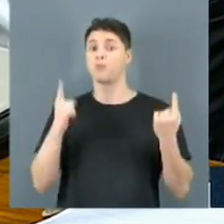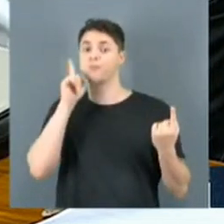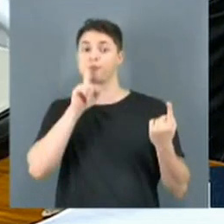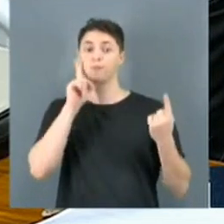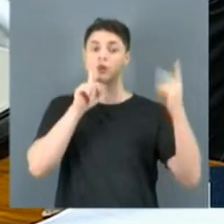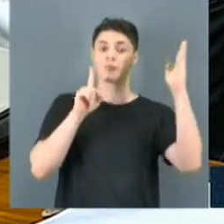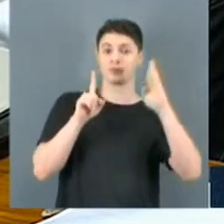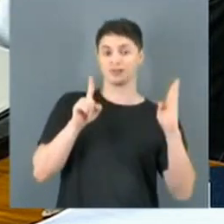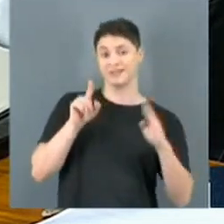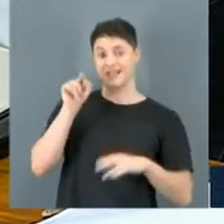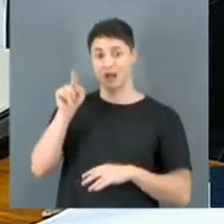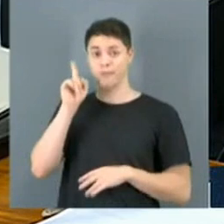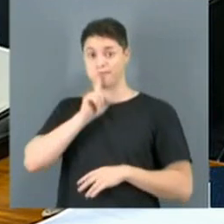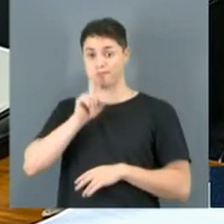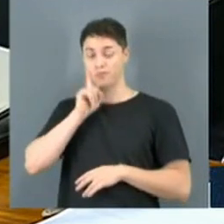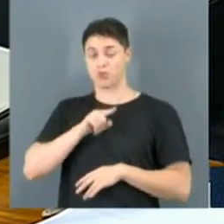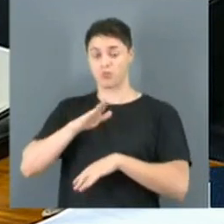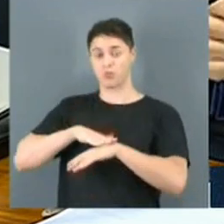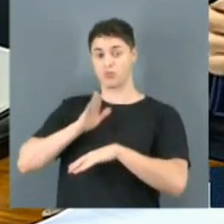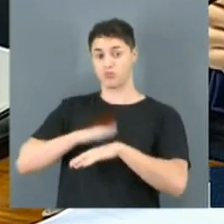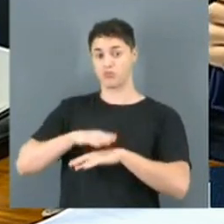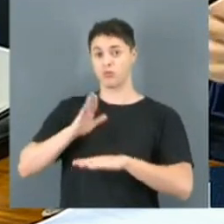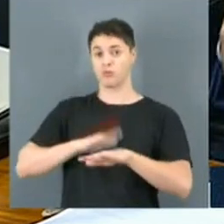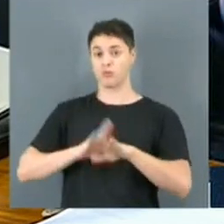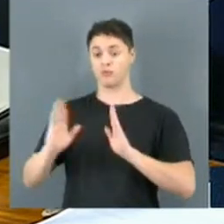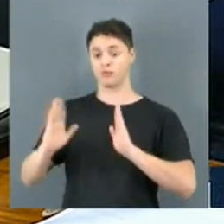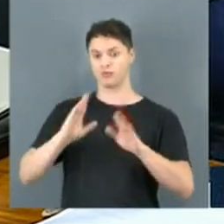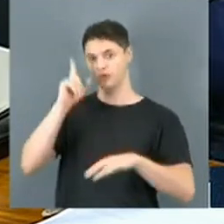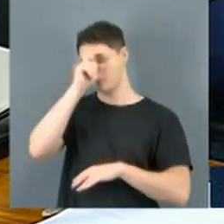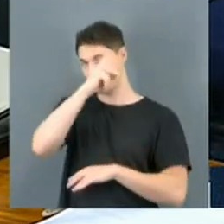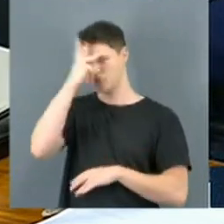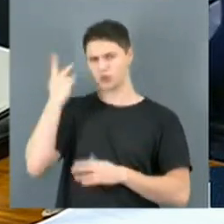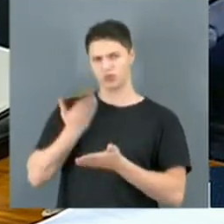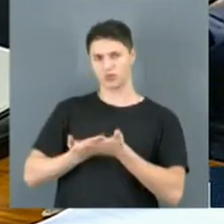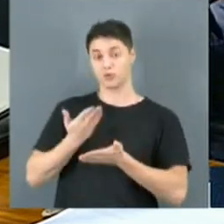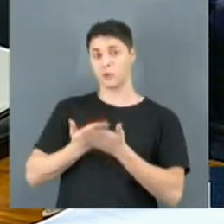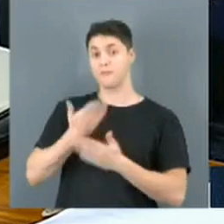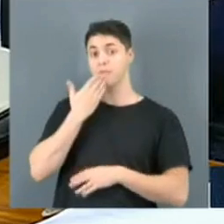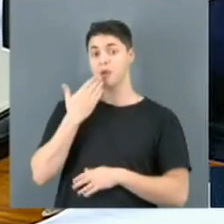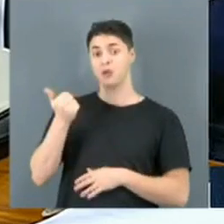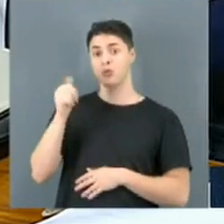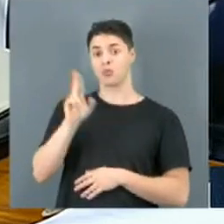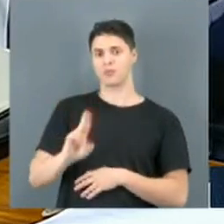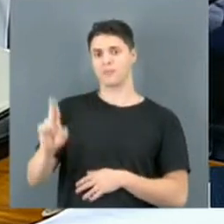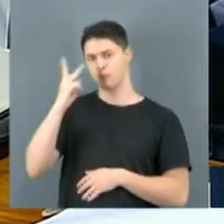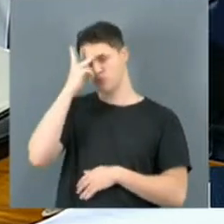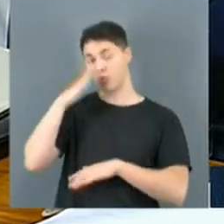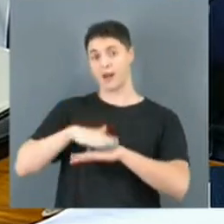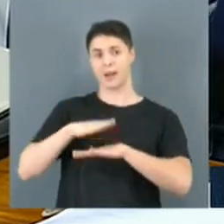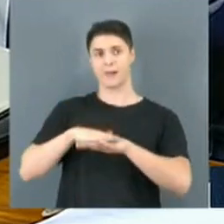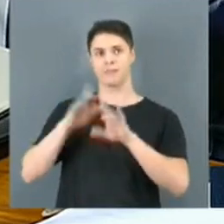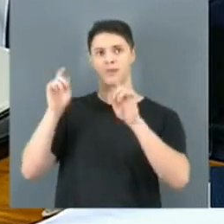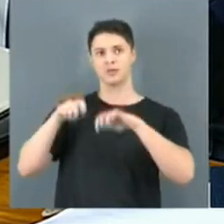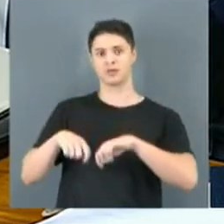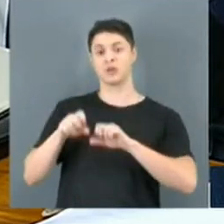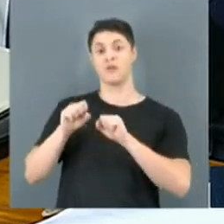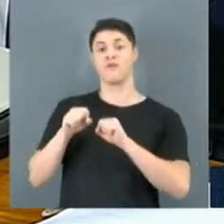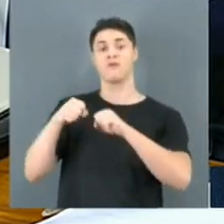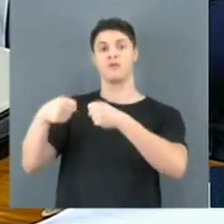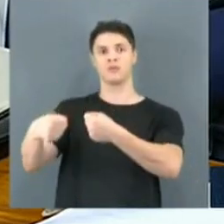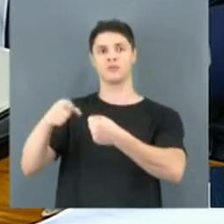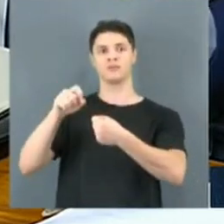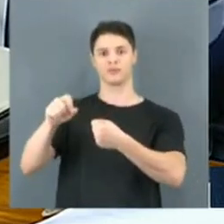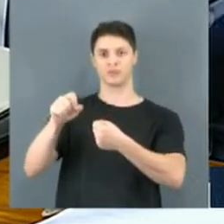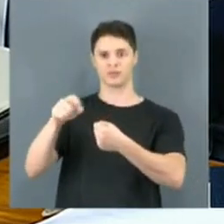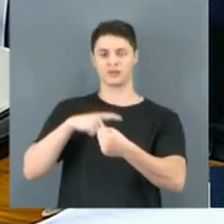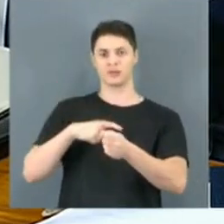momento de dificuldade, as pessoas que estudaram nas melhores universidades, as pessoas mais capazes, enfrentaram a